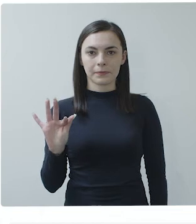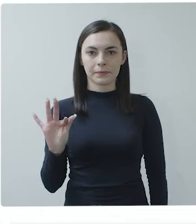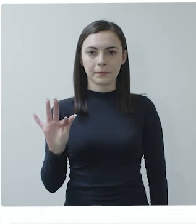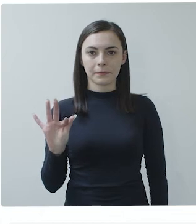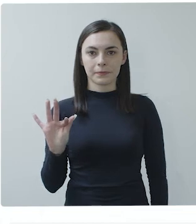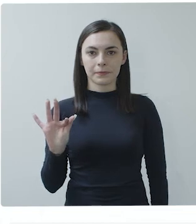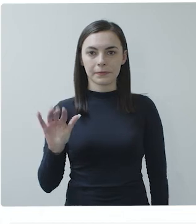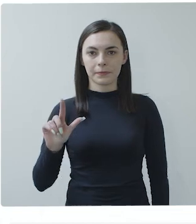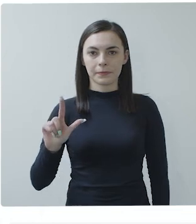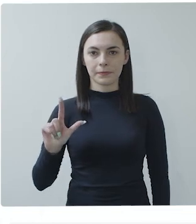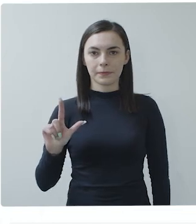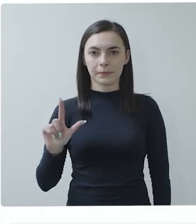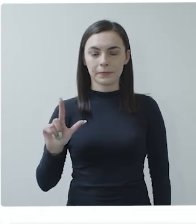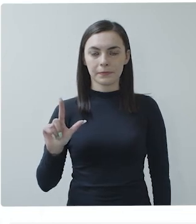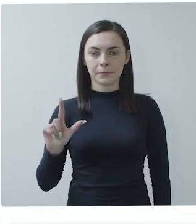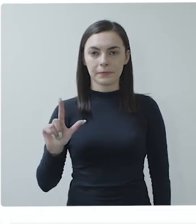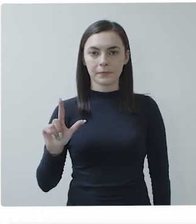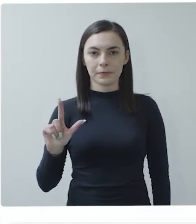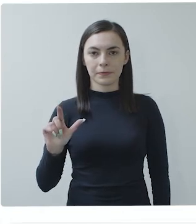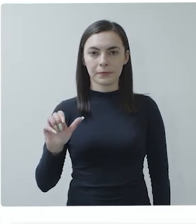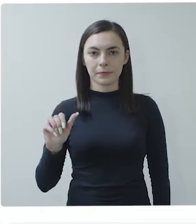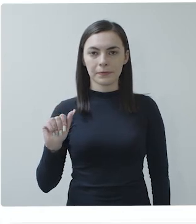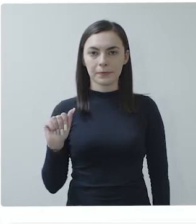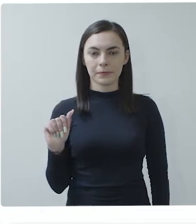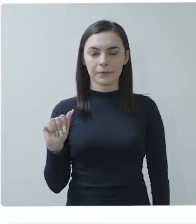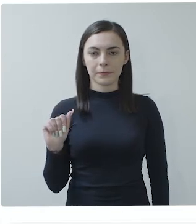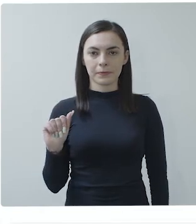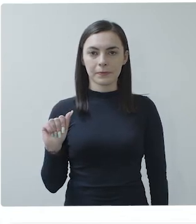F, L,